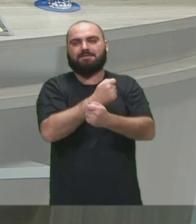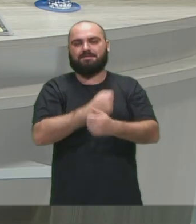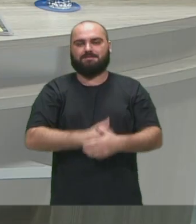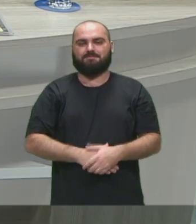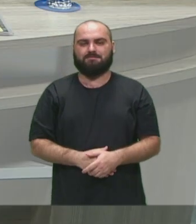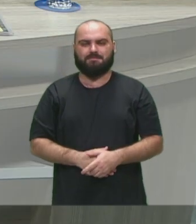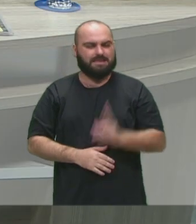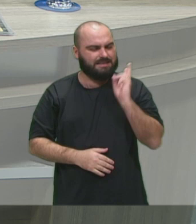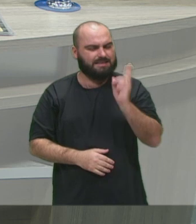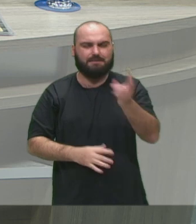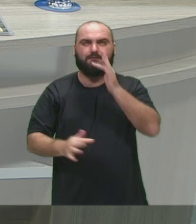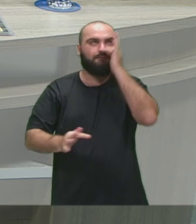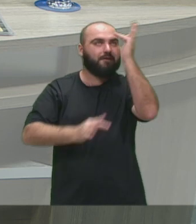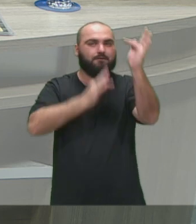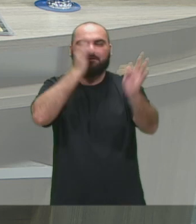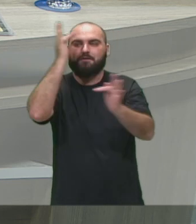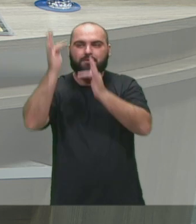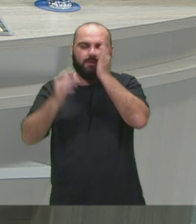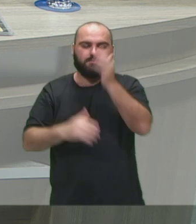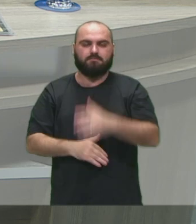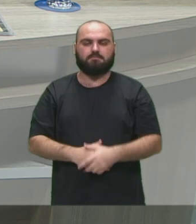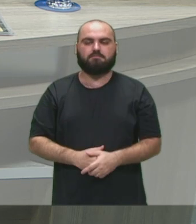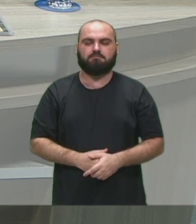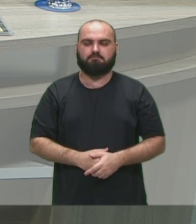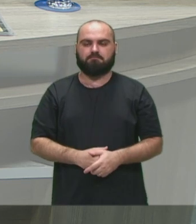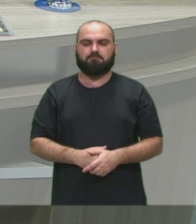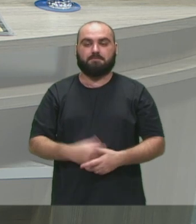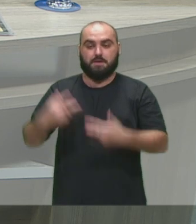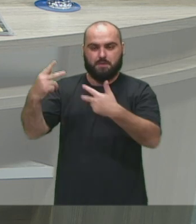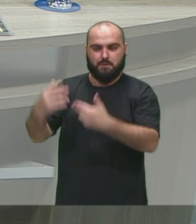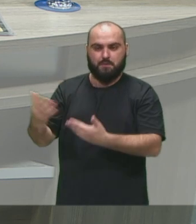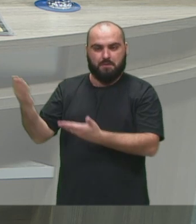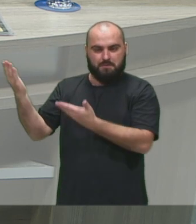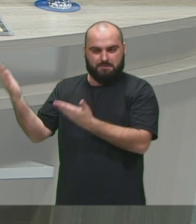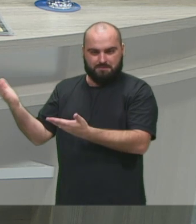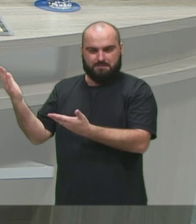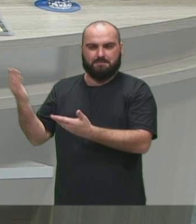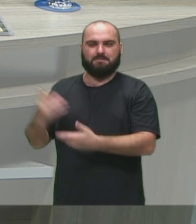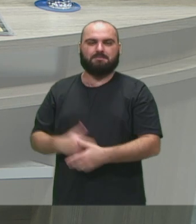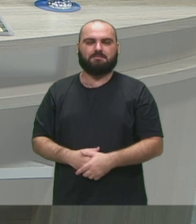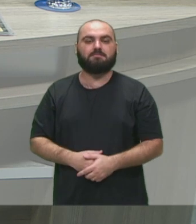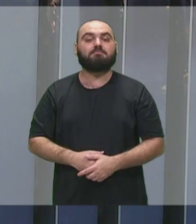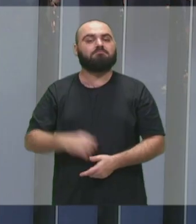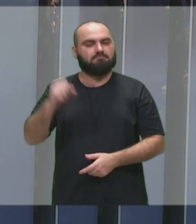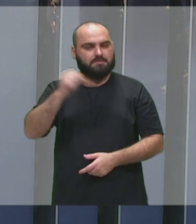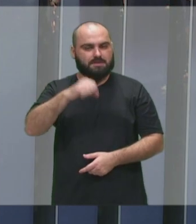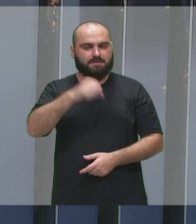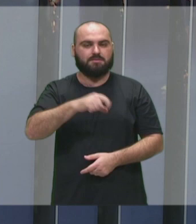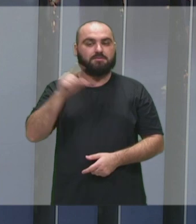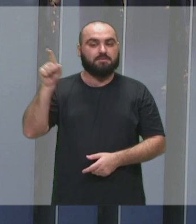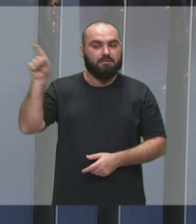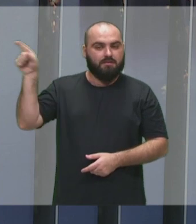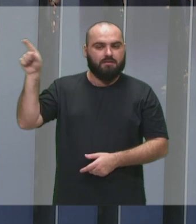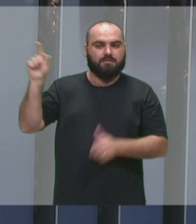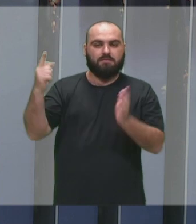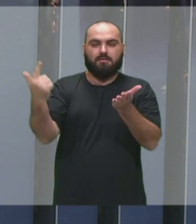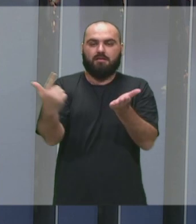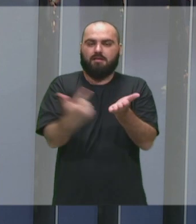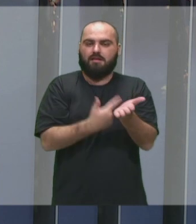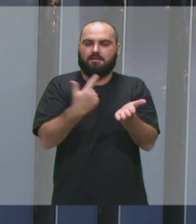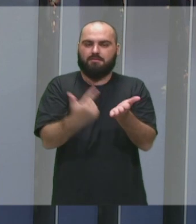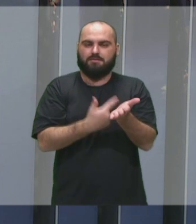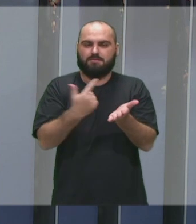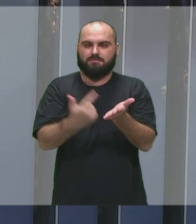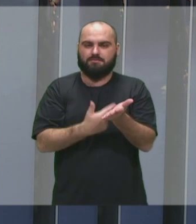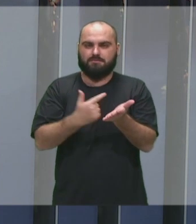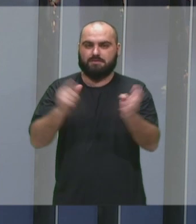foi as flores. Como esse aqui, por exemplo, Isso. Esse é uma aqui. capa de um livro da antologia